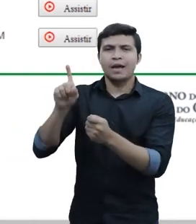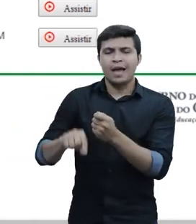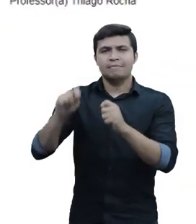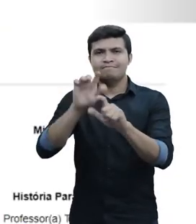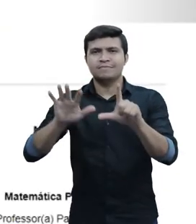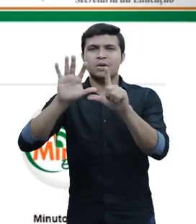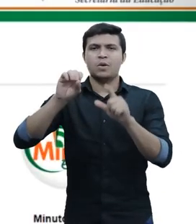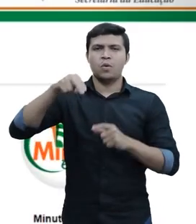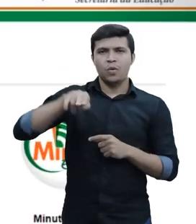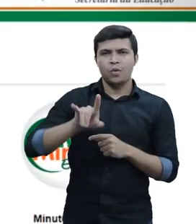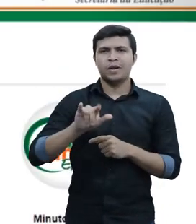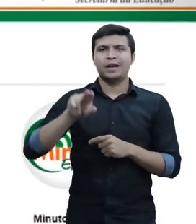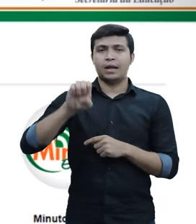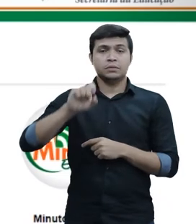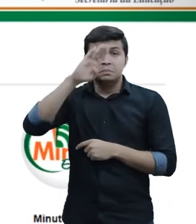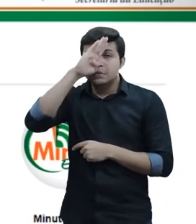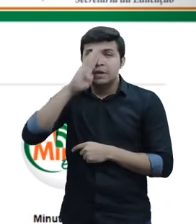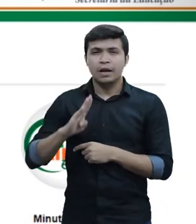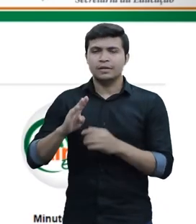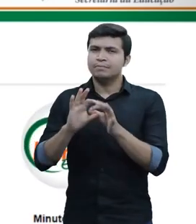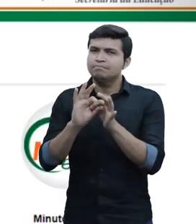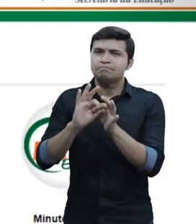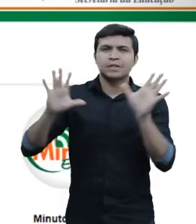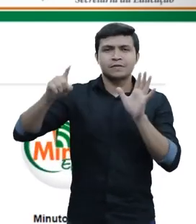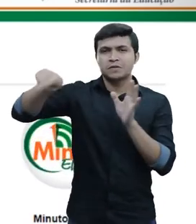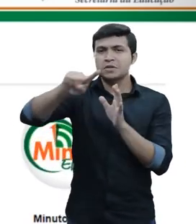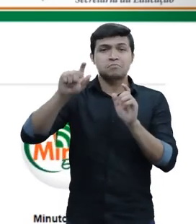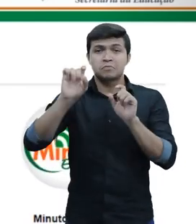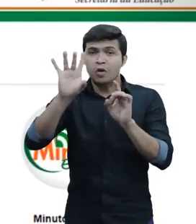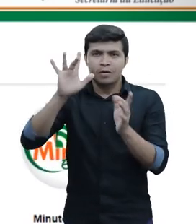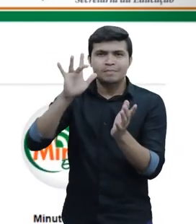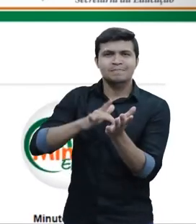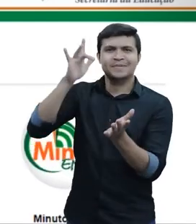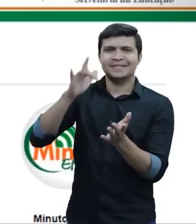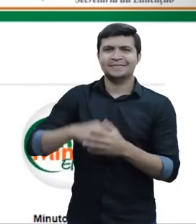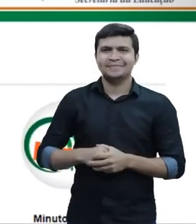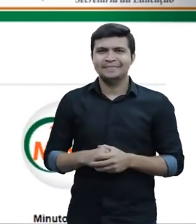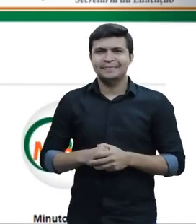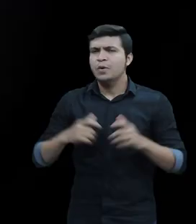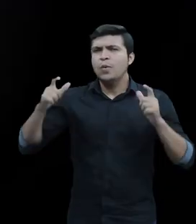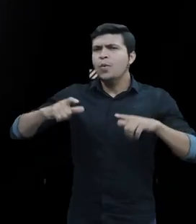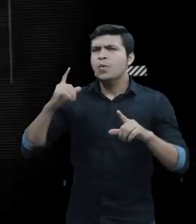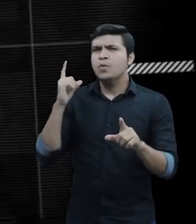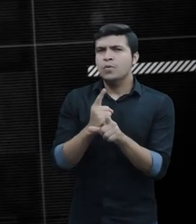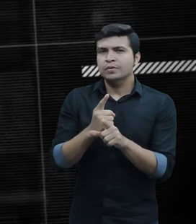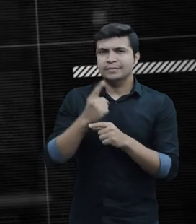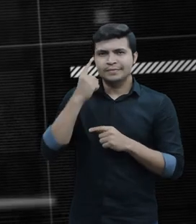online, gratuito e disponível para você à distância de um touch. O endereço é